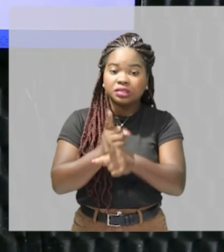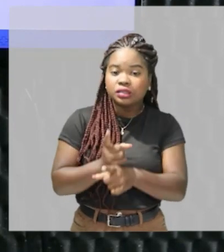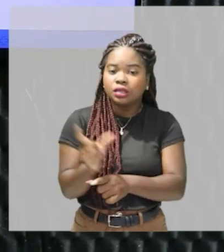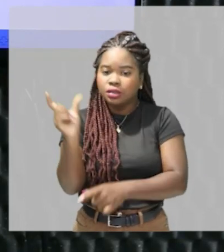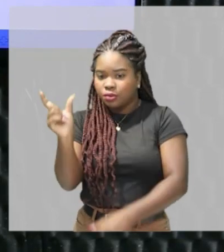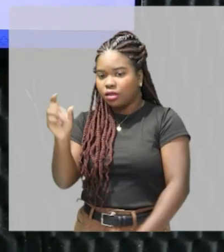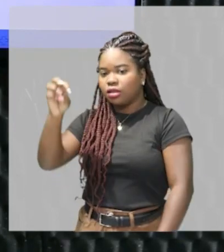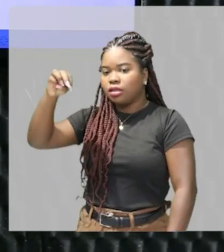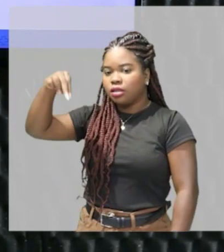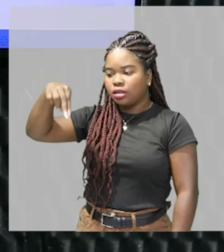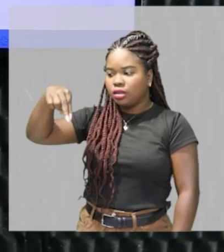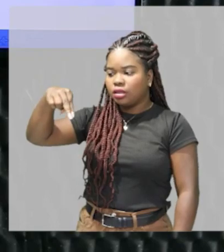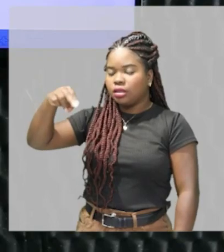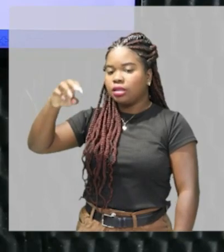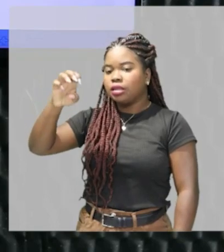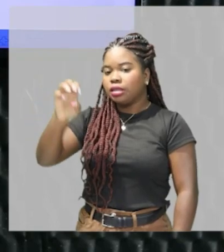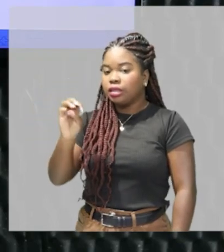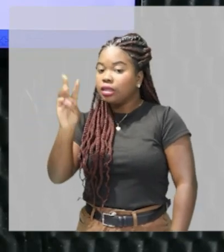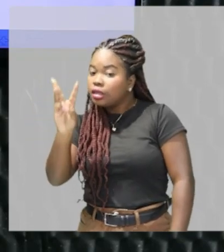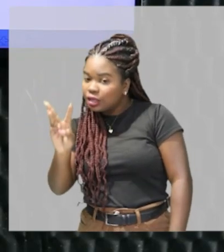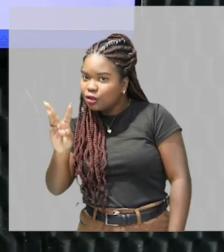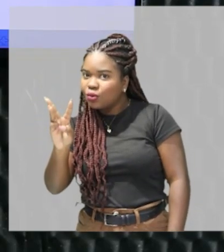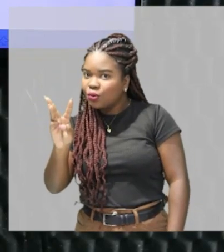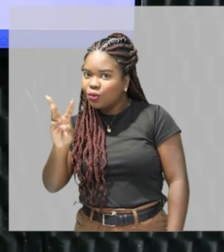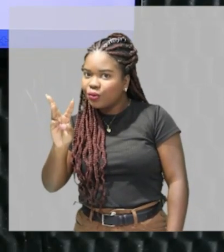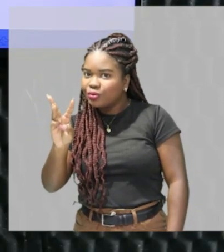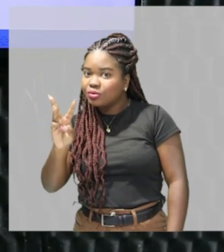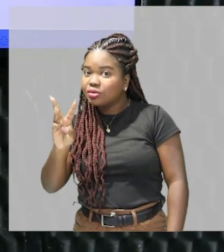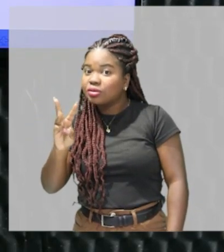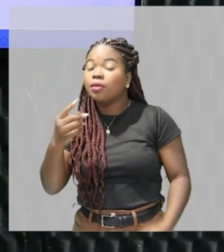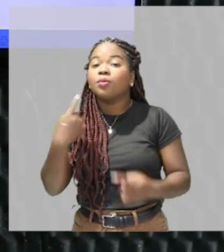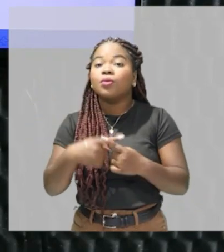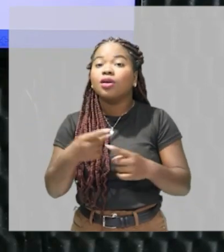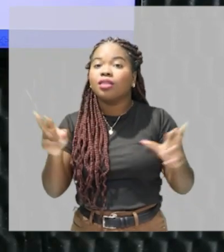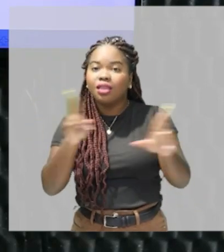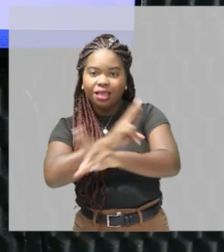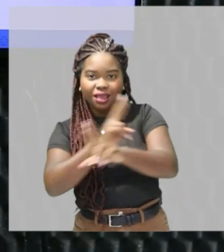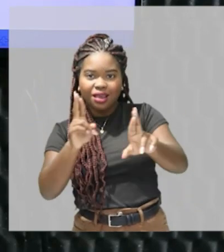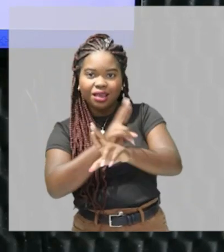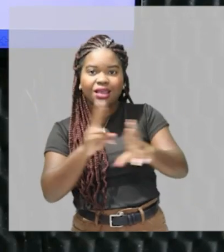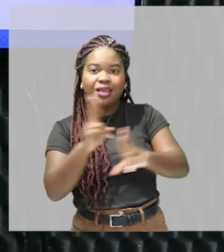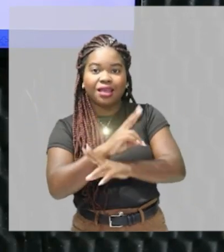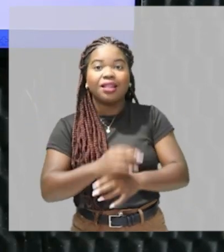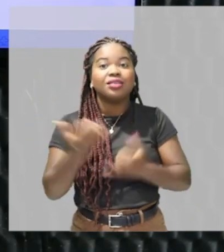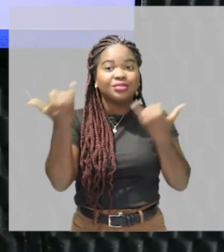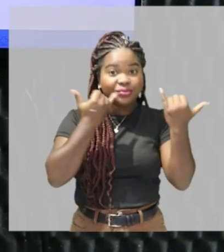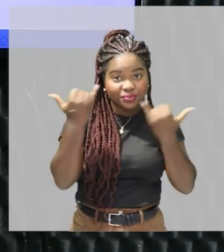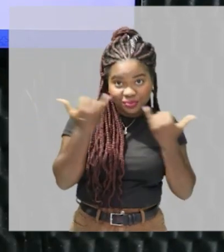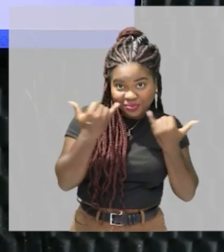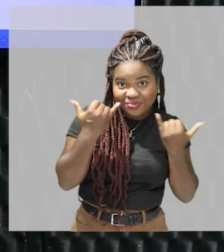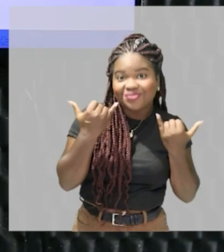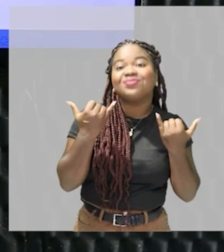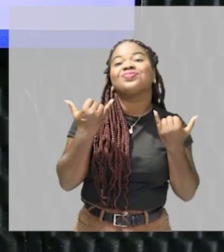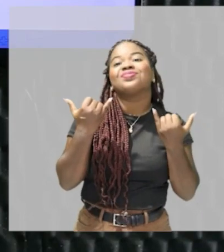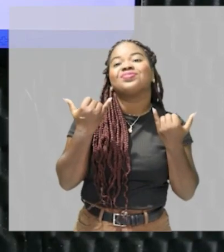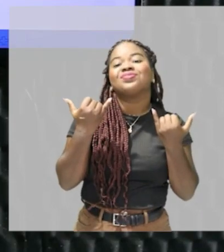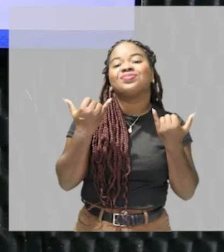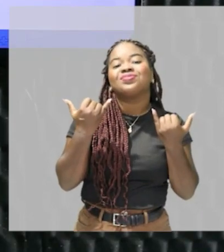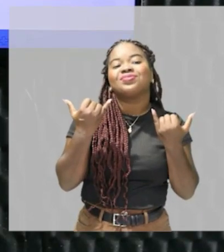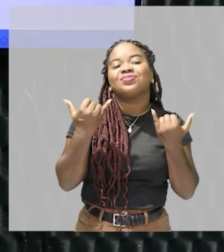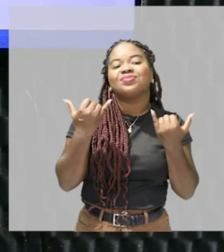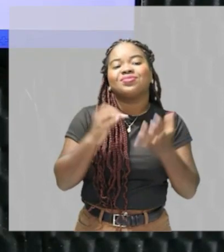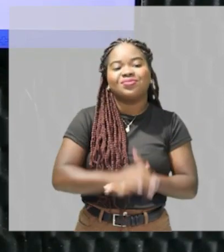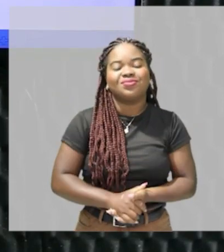na fonte, é porque é notícia. É porque veio de um veículo de mídia, tá bom? Então, VOA News